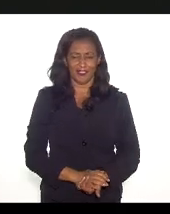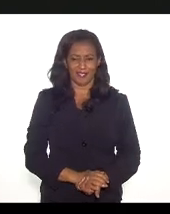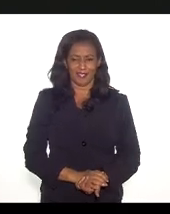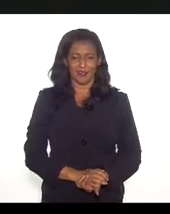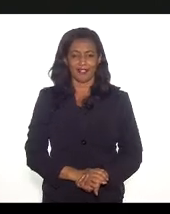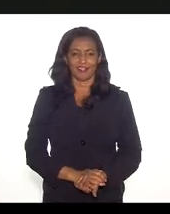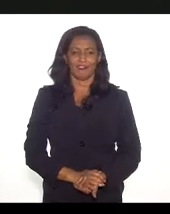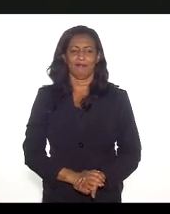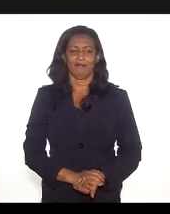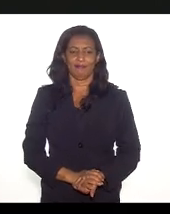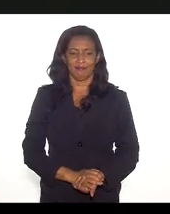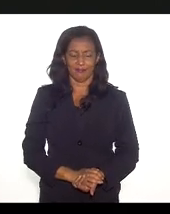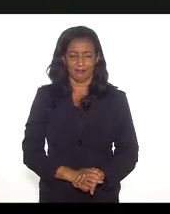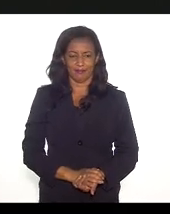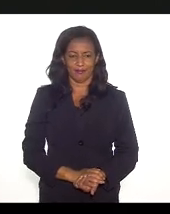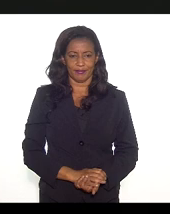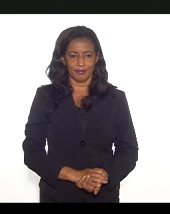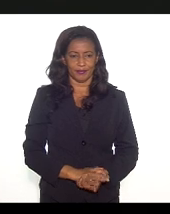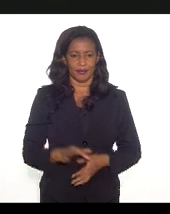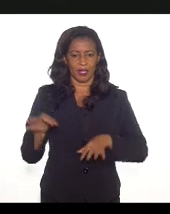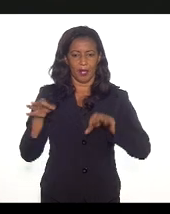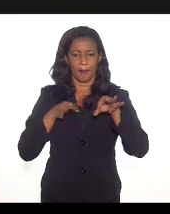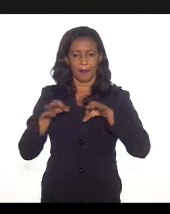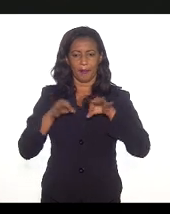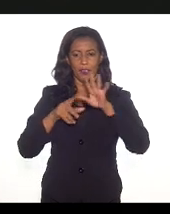Vamos lá. Da projeto de lei